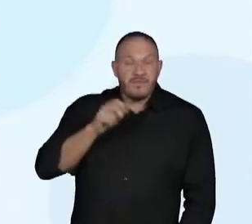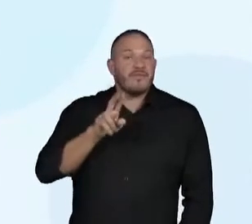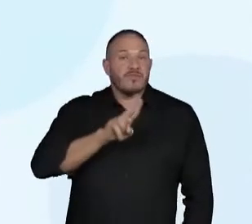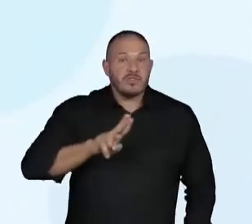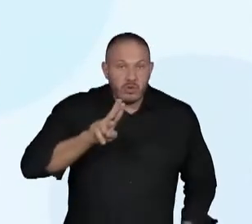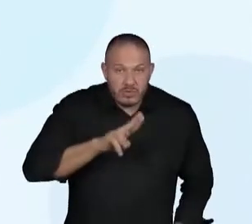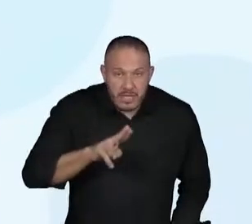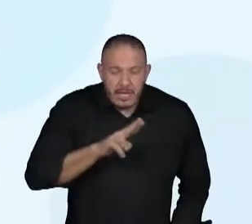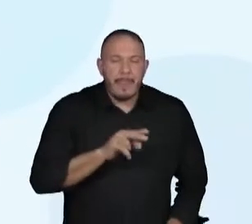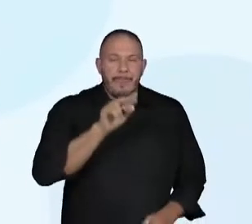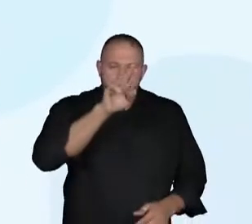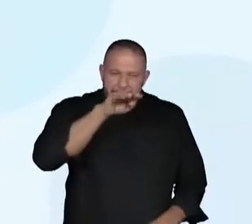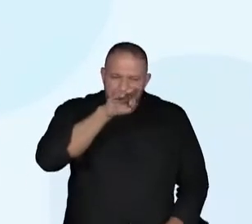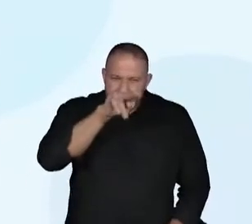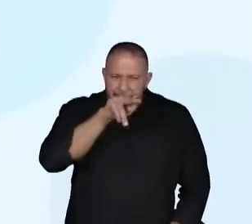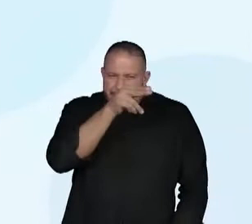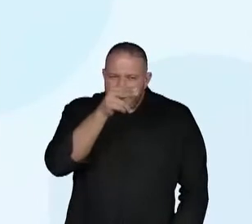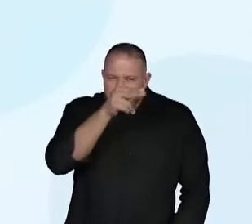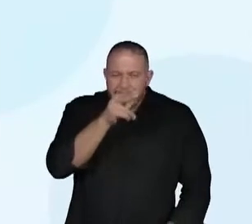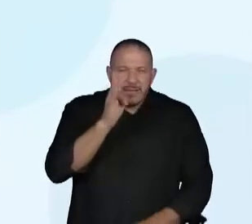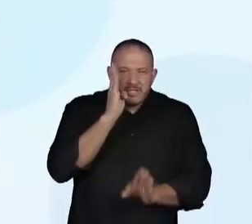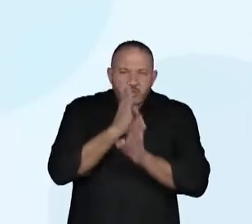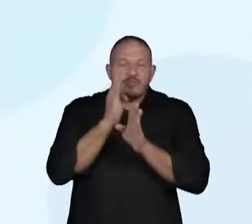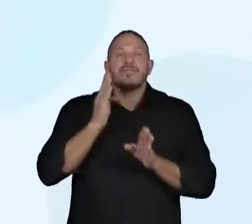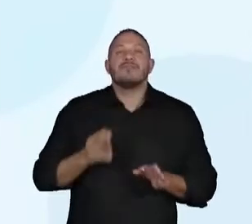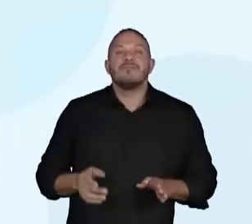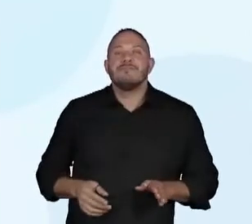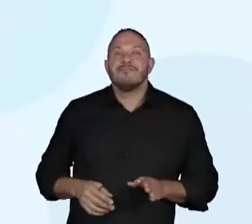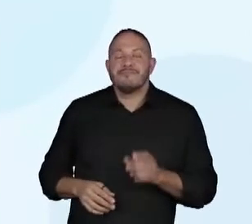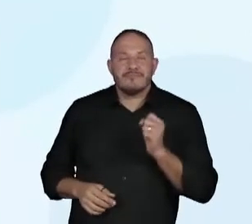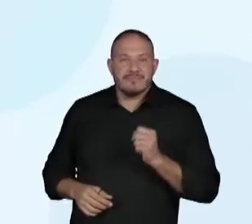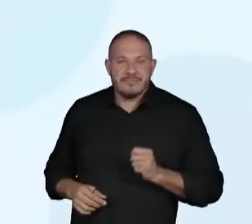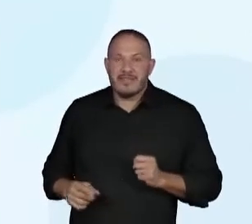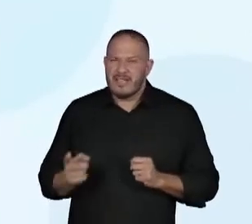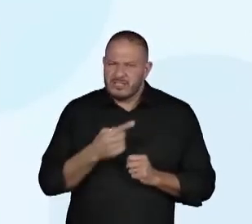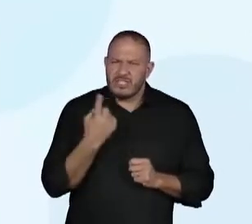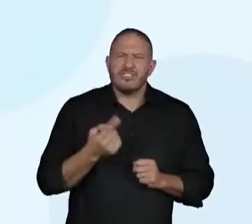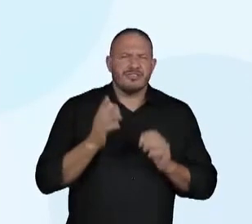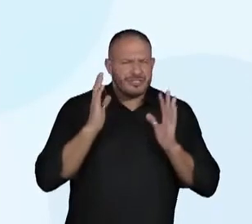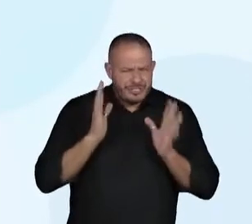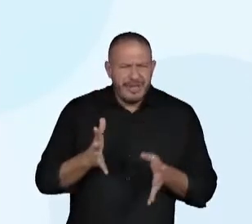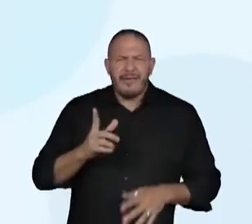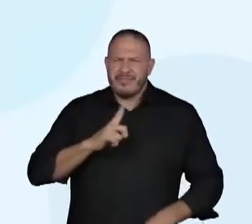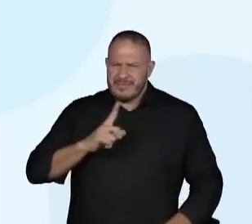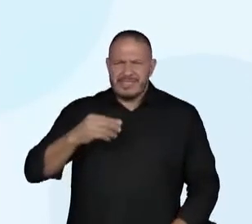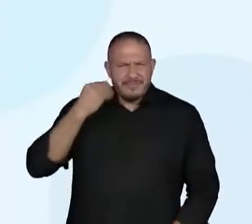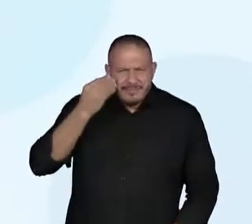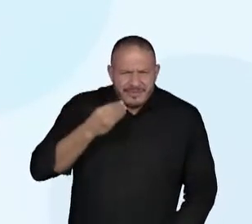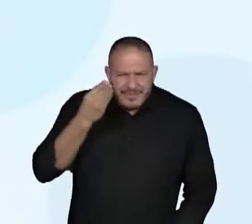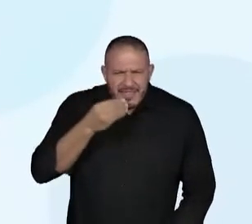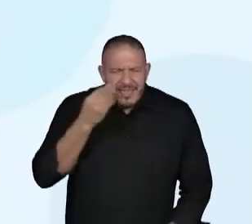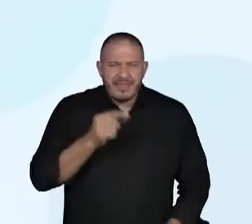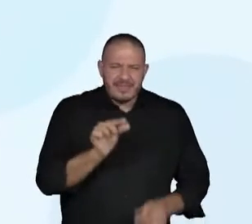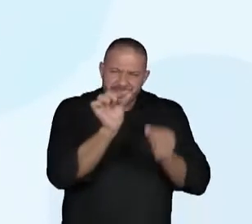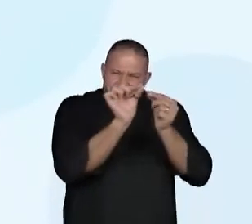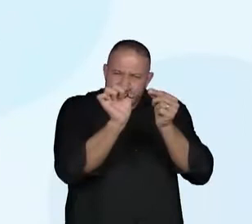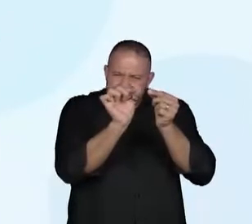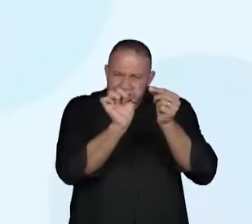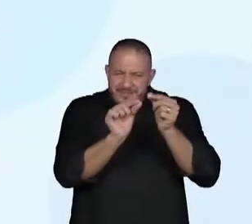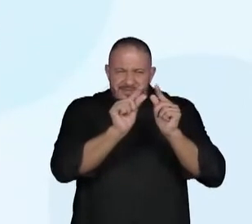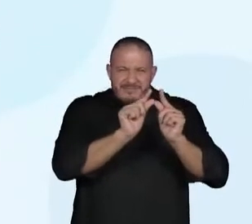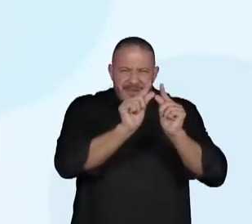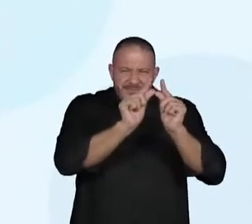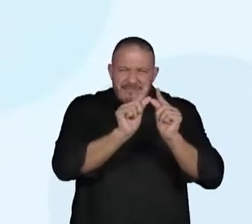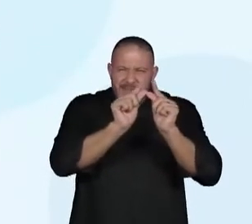para pintar aí, descobrir a imagem. A gente já teve uma experiência fazendo pintura de pixels assim na